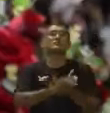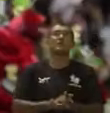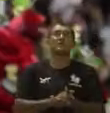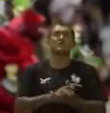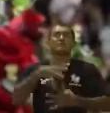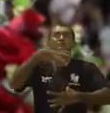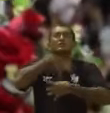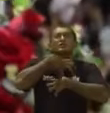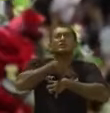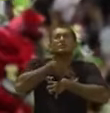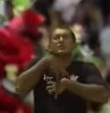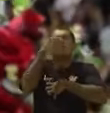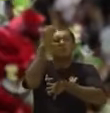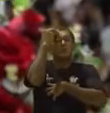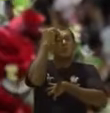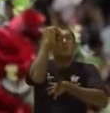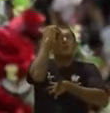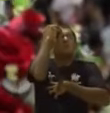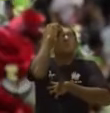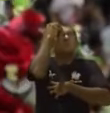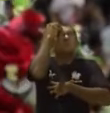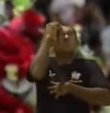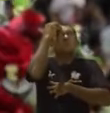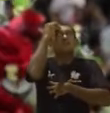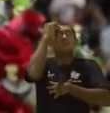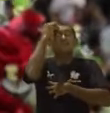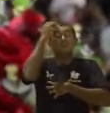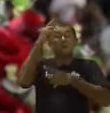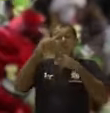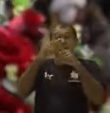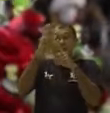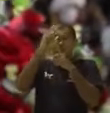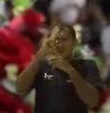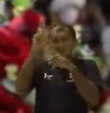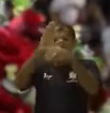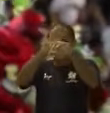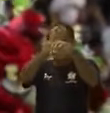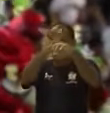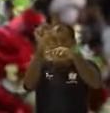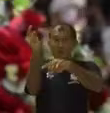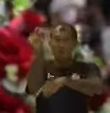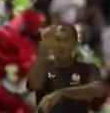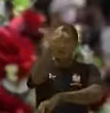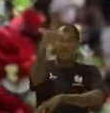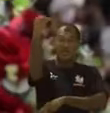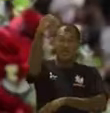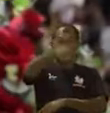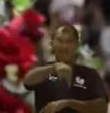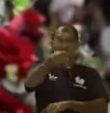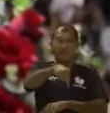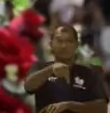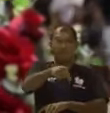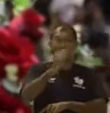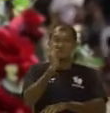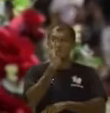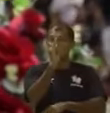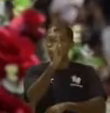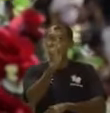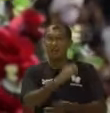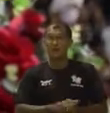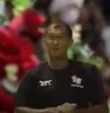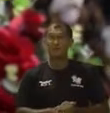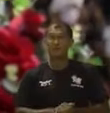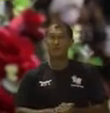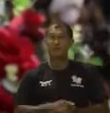carregando um sentimento de culpa. E Ele te trouxe aqui para lhe dizer: filho, filha,